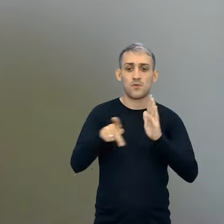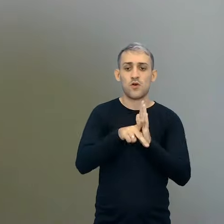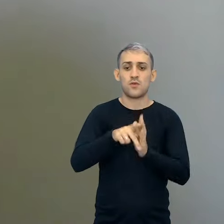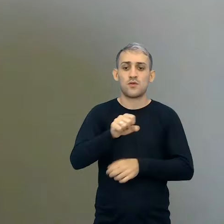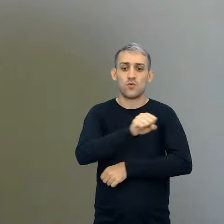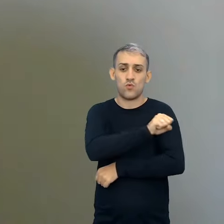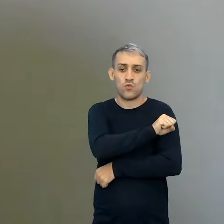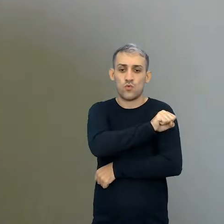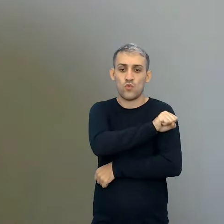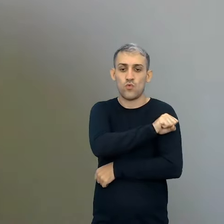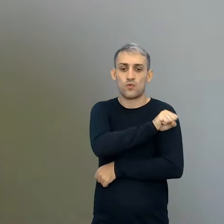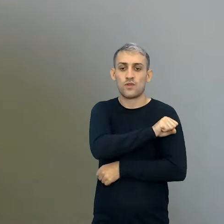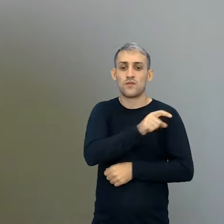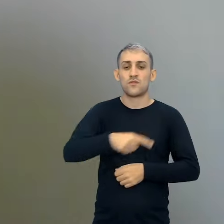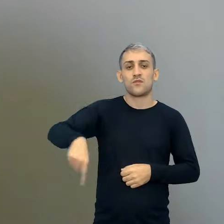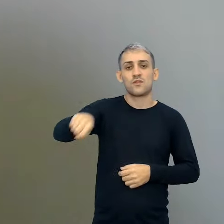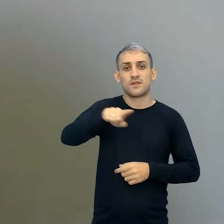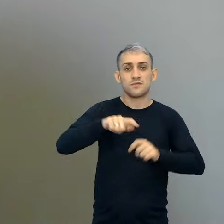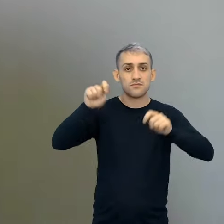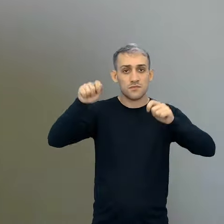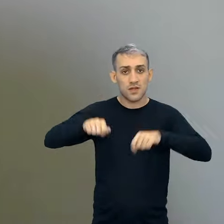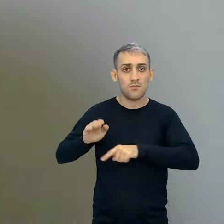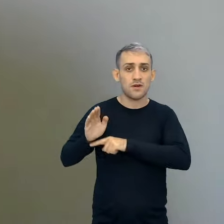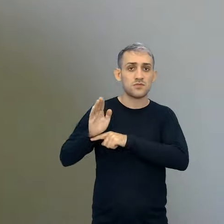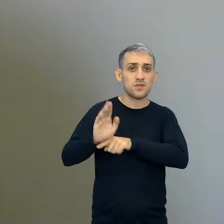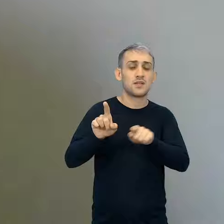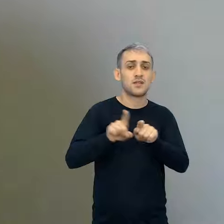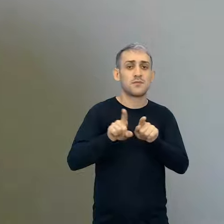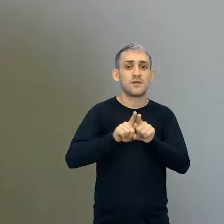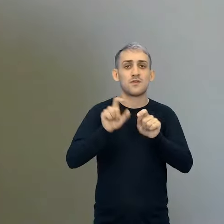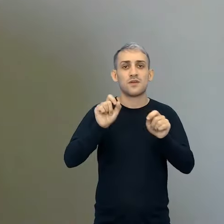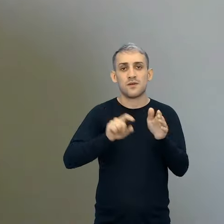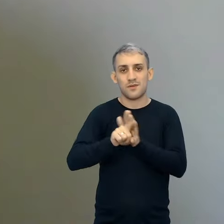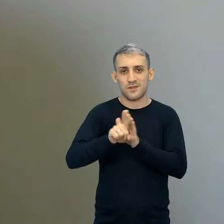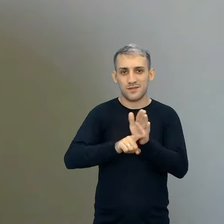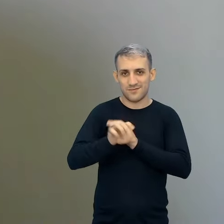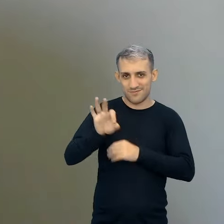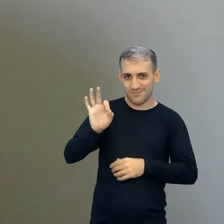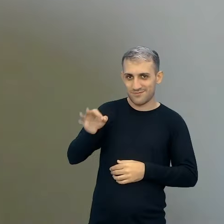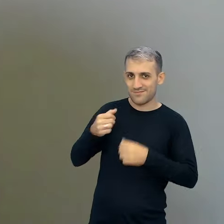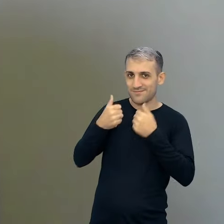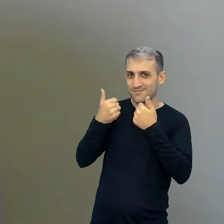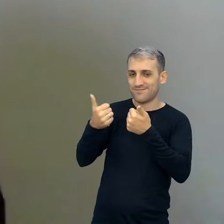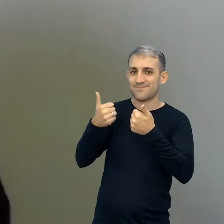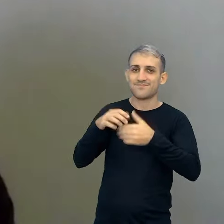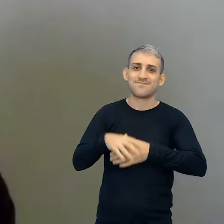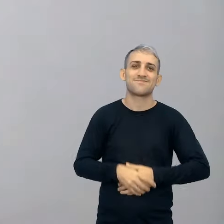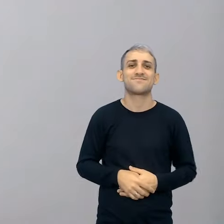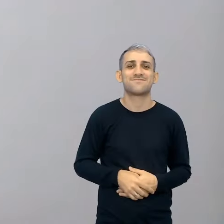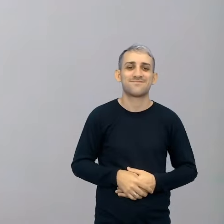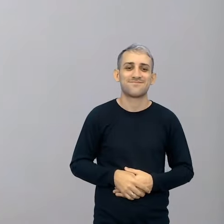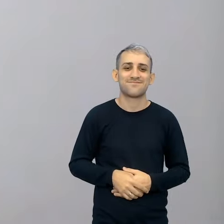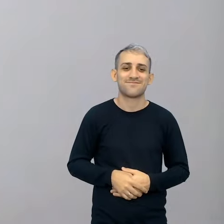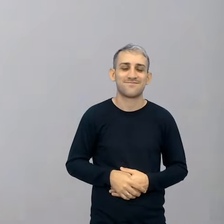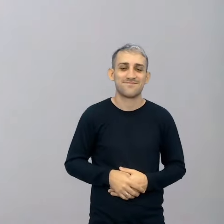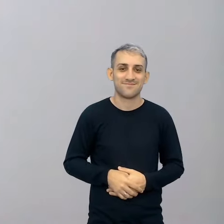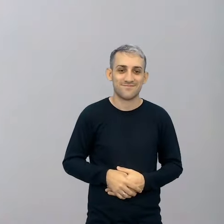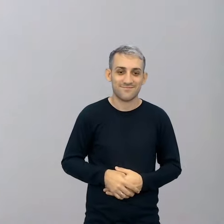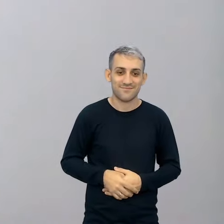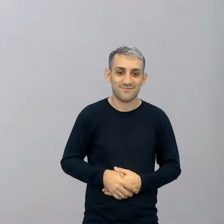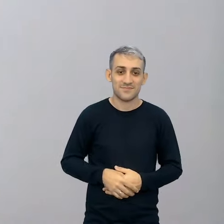e você também pode contribuir com suas análises, né, Elisângela, tudo bem? Tudo bem, vamos lá então,